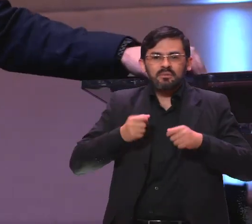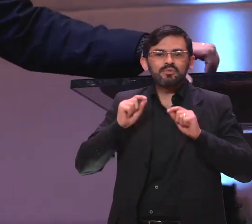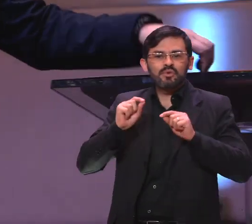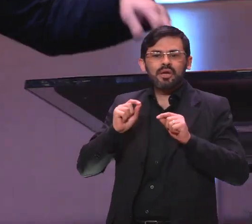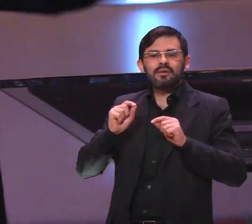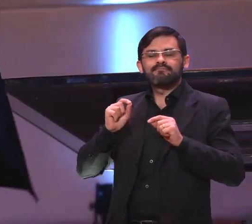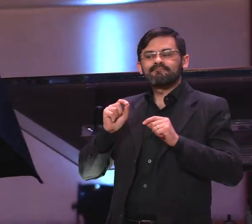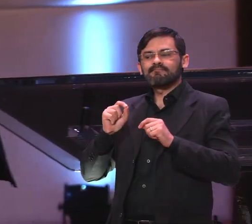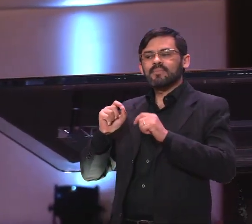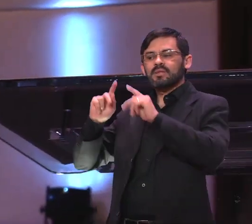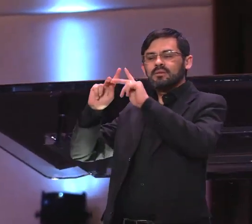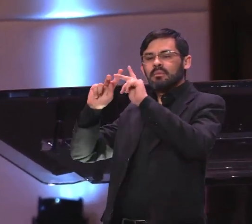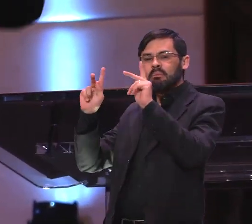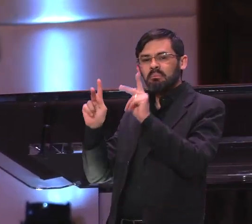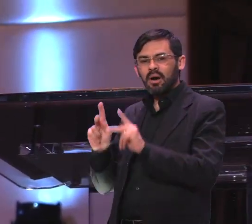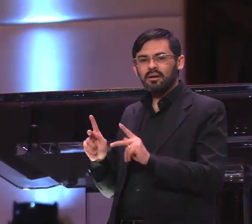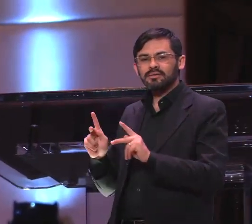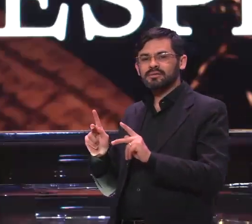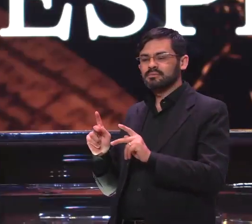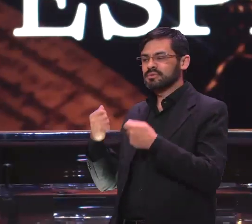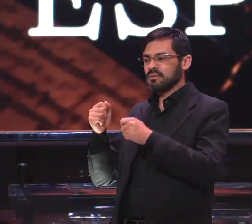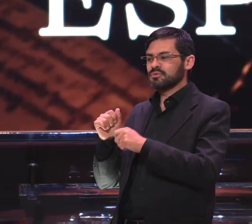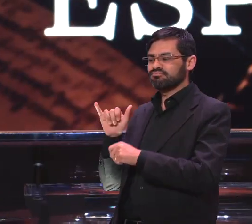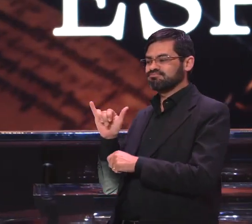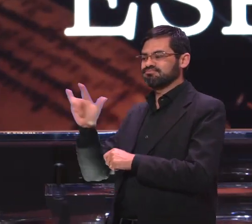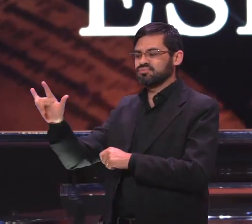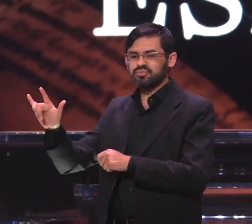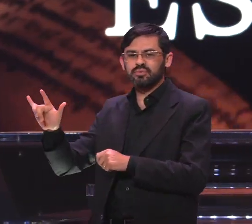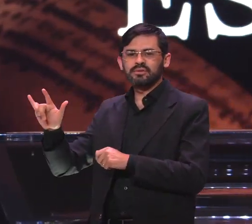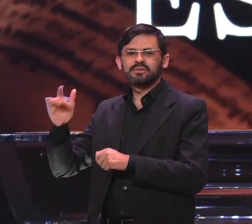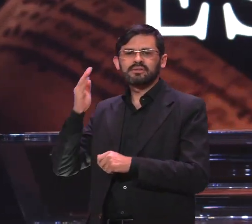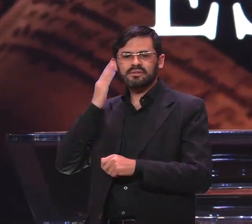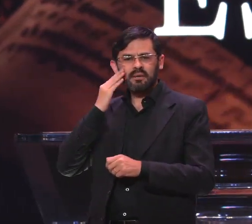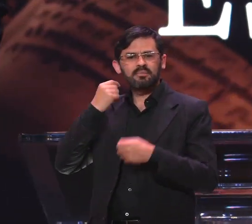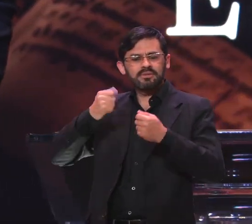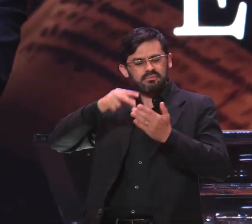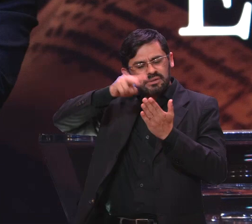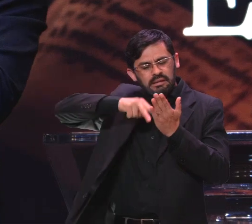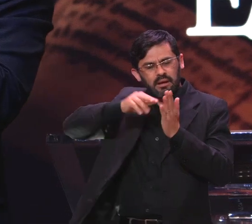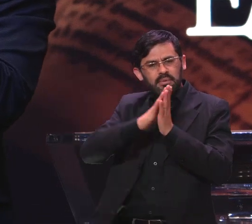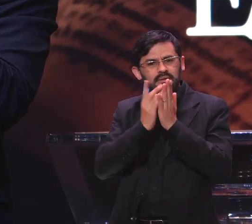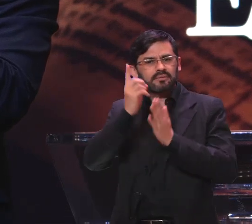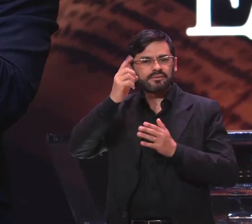mal com o bem. Você quer ficar apto para toda boa obra? Leia a Bíblia.